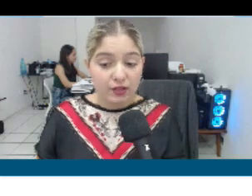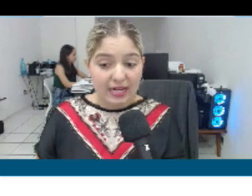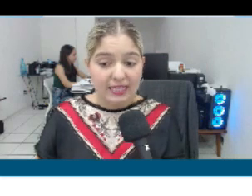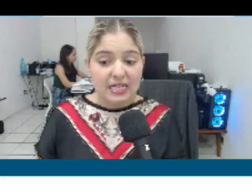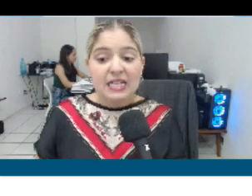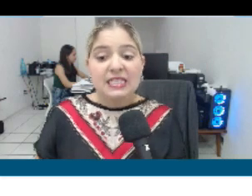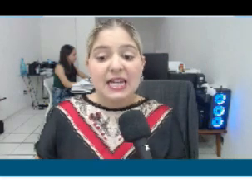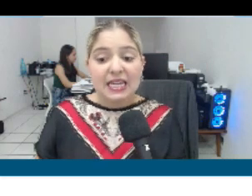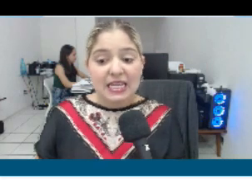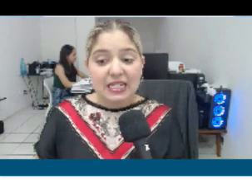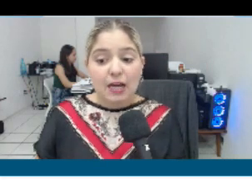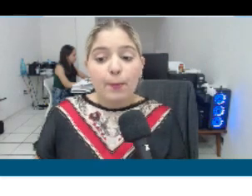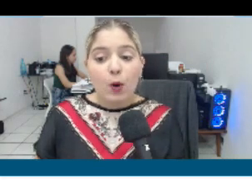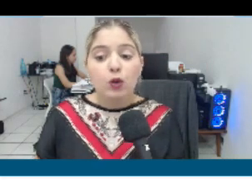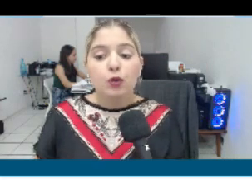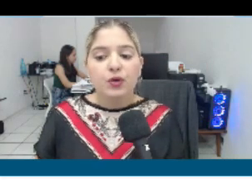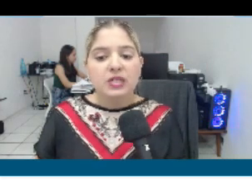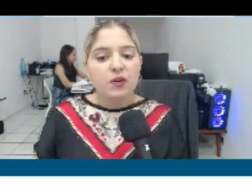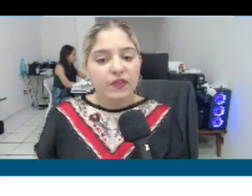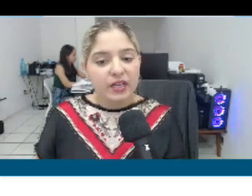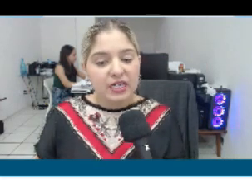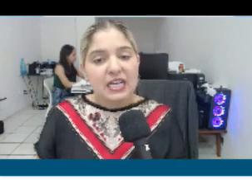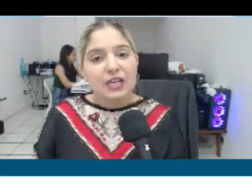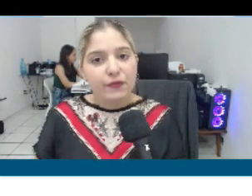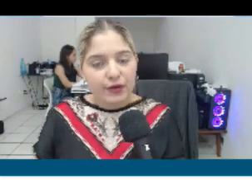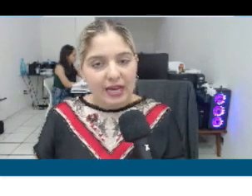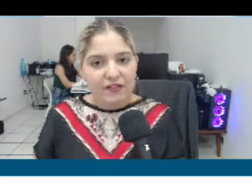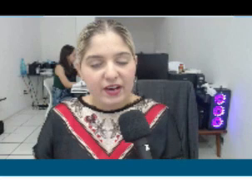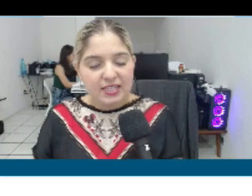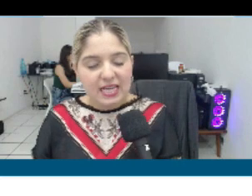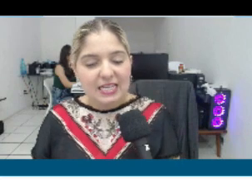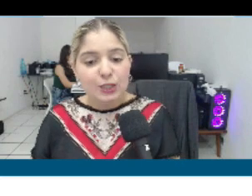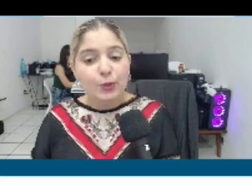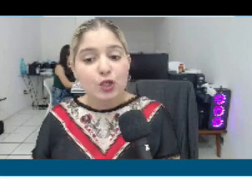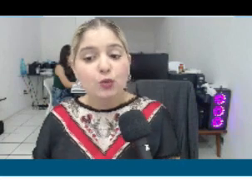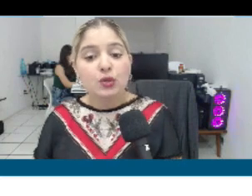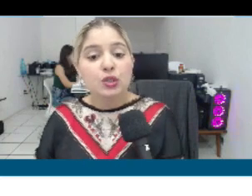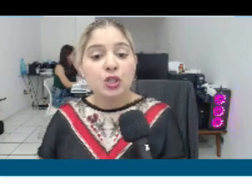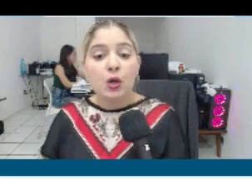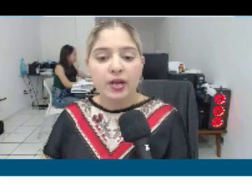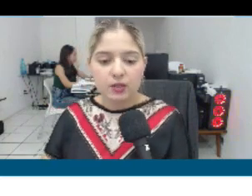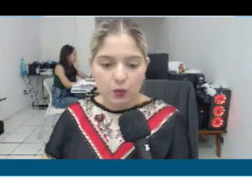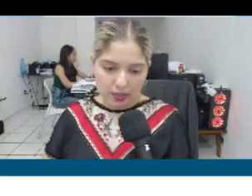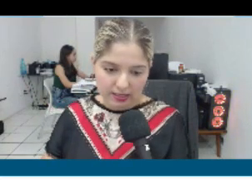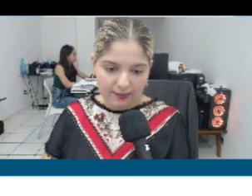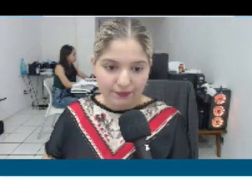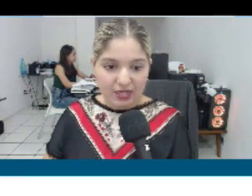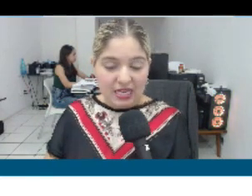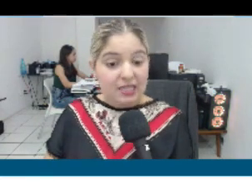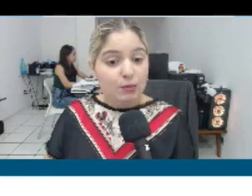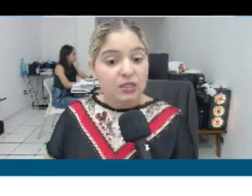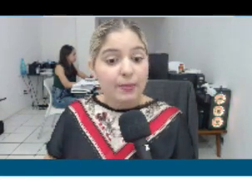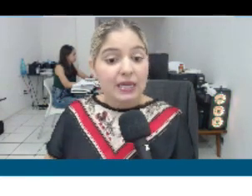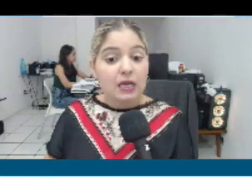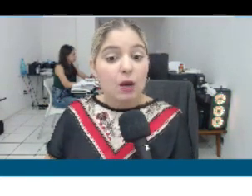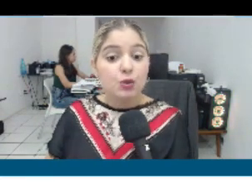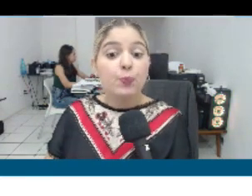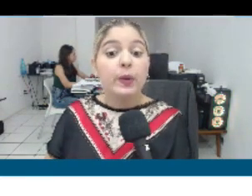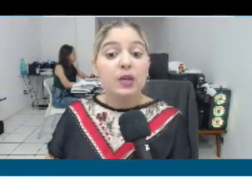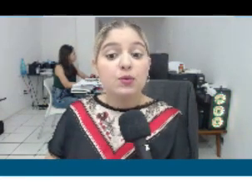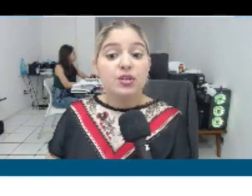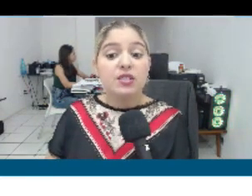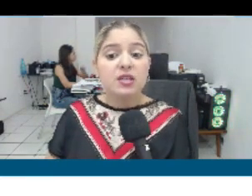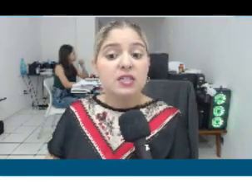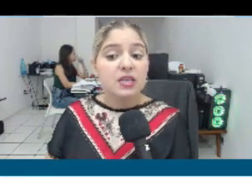bem votada, seguida por doutora Silvana, que foi a que fez esses pedidos de orações. Temos também que